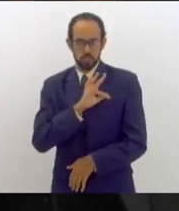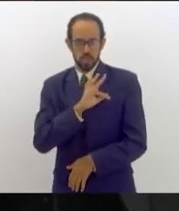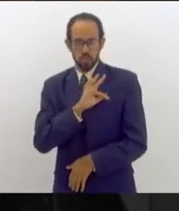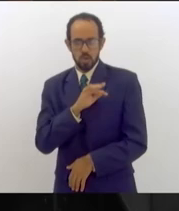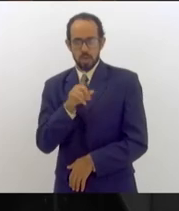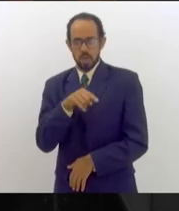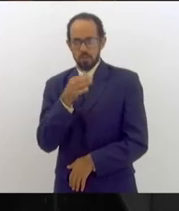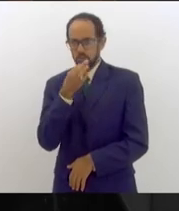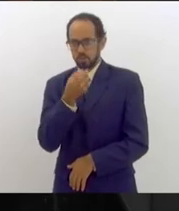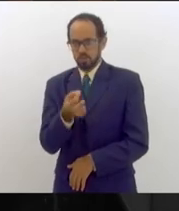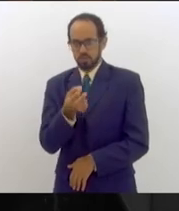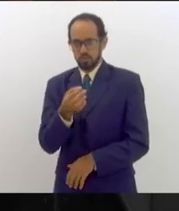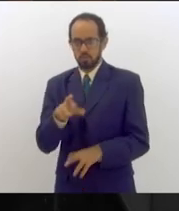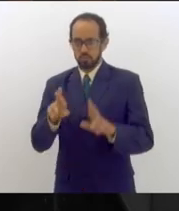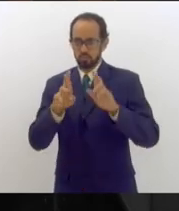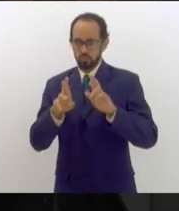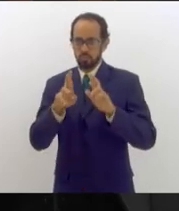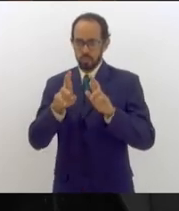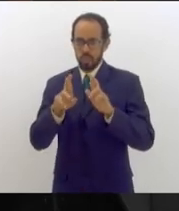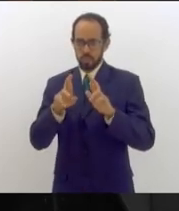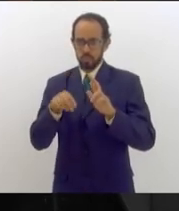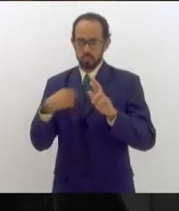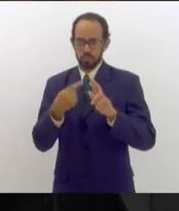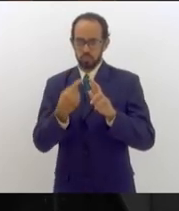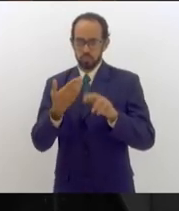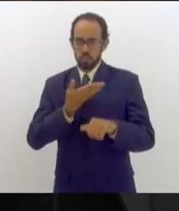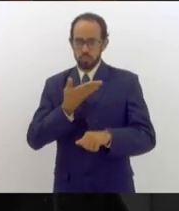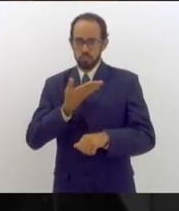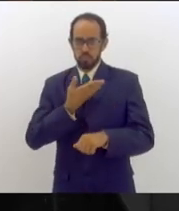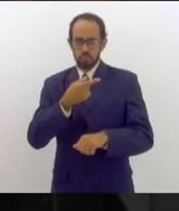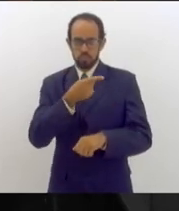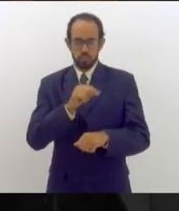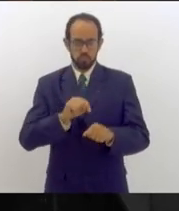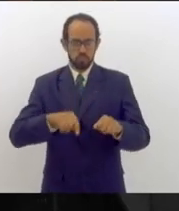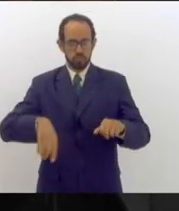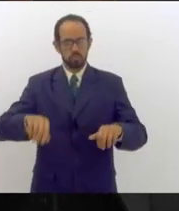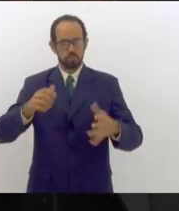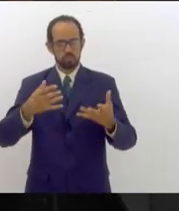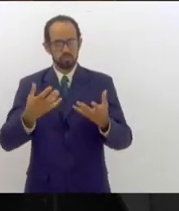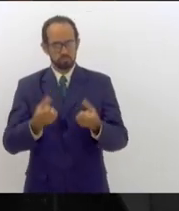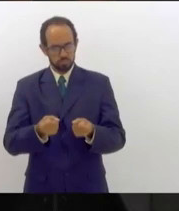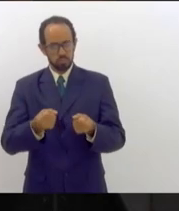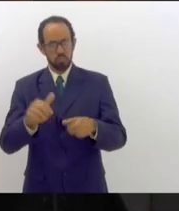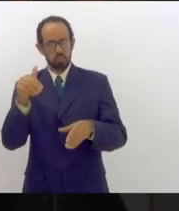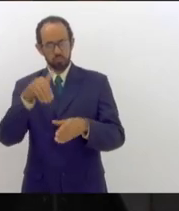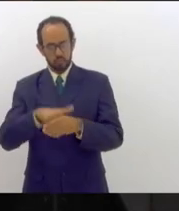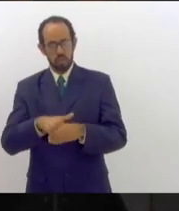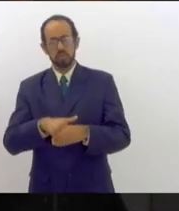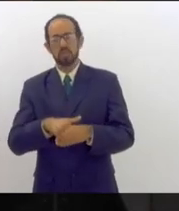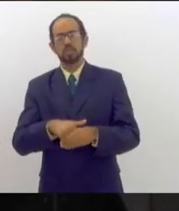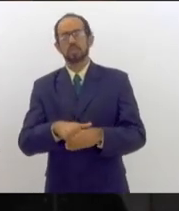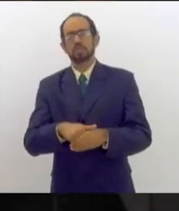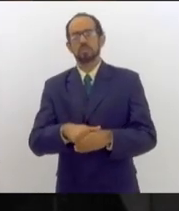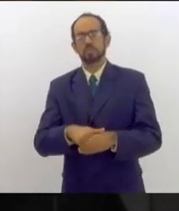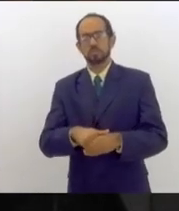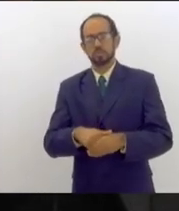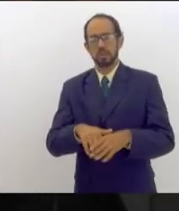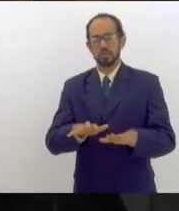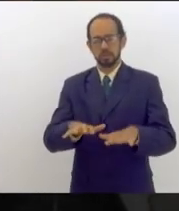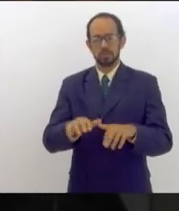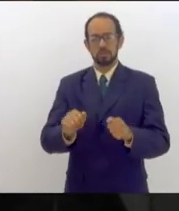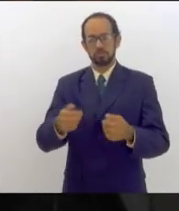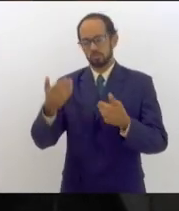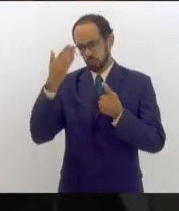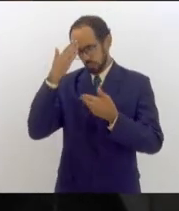Legislativa Espero que os meus companheiros possam colaborar com isso possam votar o quanto antes e é isso muito